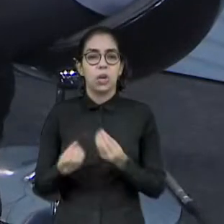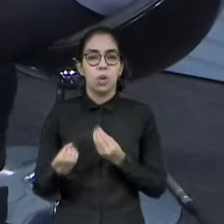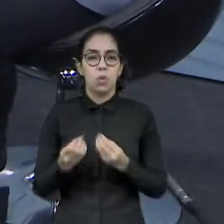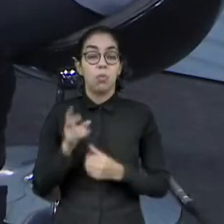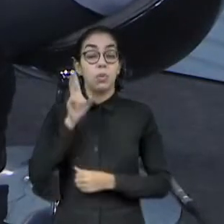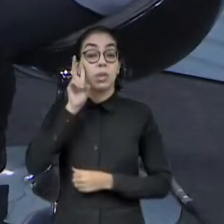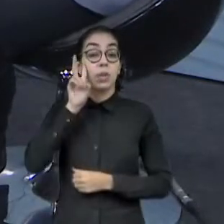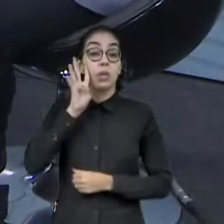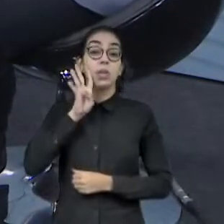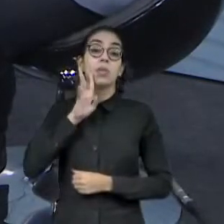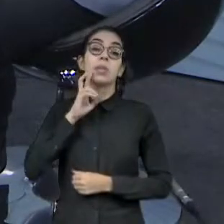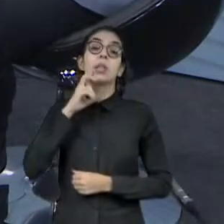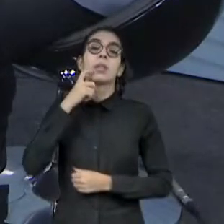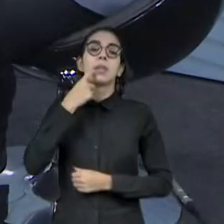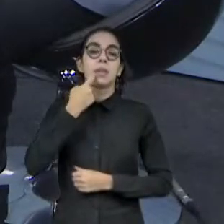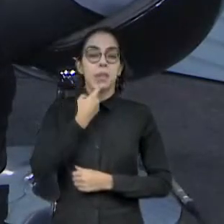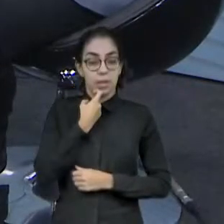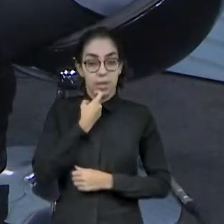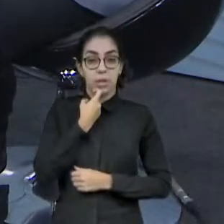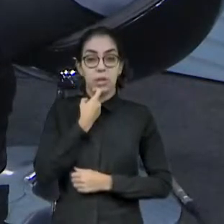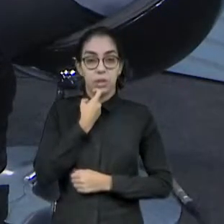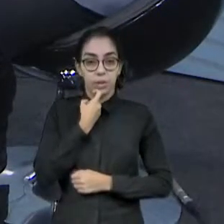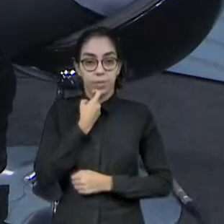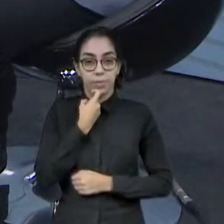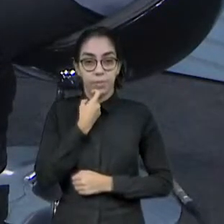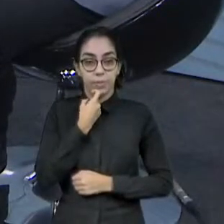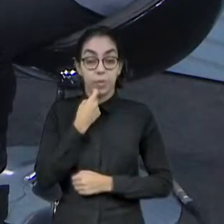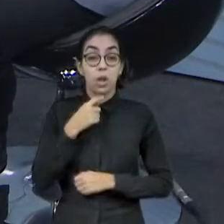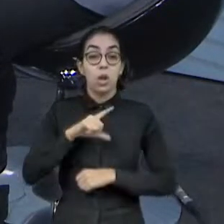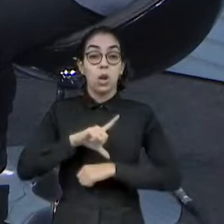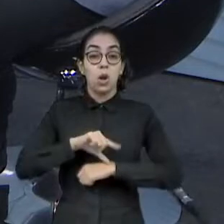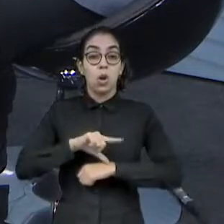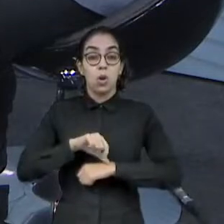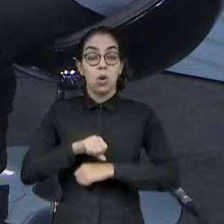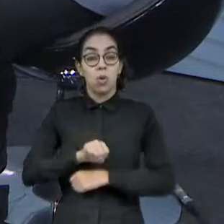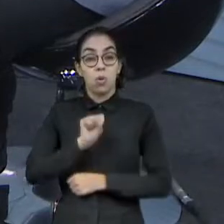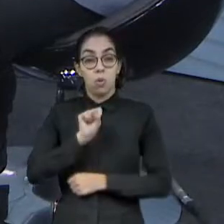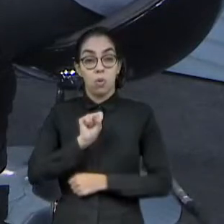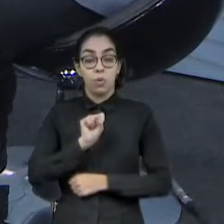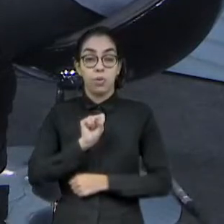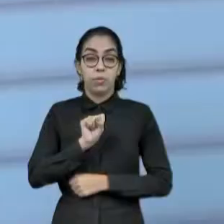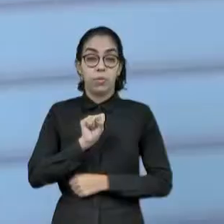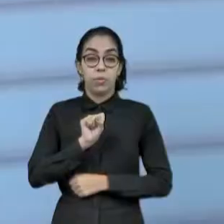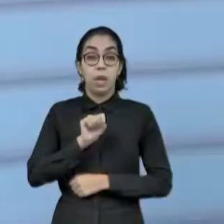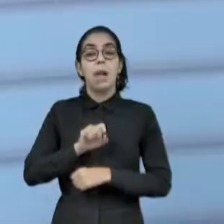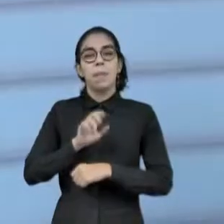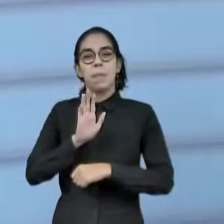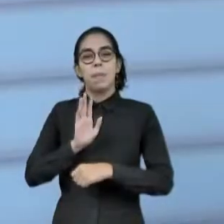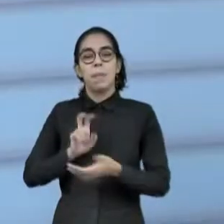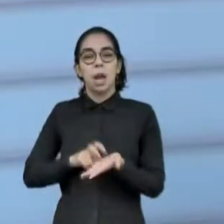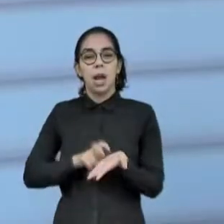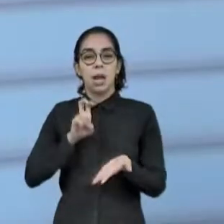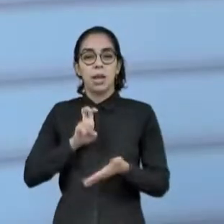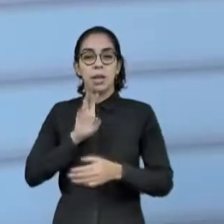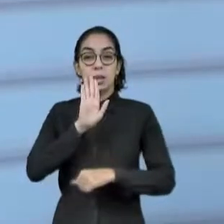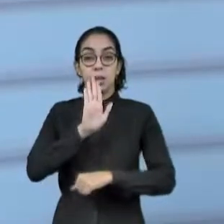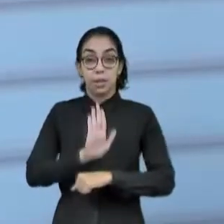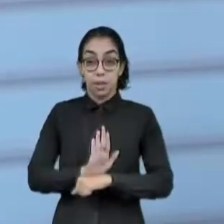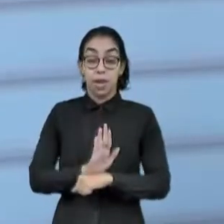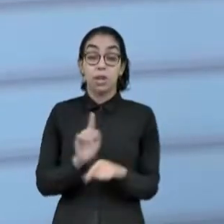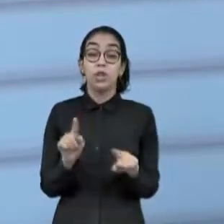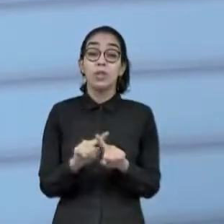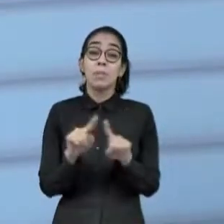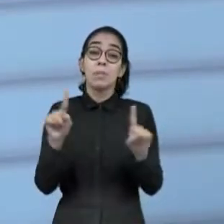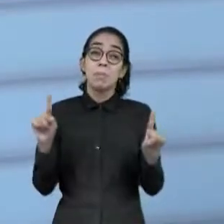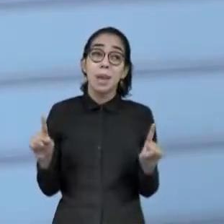segunda a sexta, os atendimentos são de 8 às 12, de 13 às 17, certo. Mas aí o nosso trabalho vai bem mais além